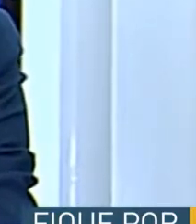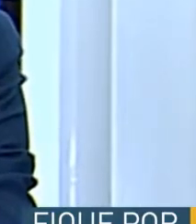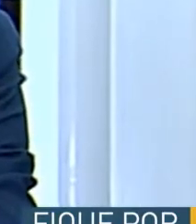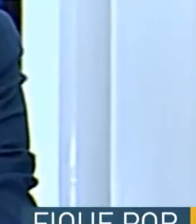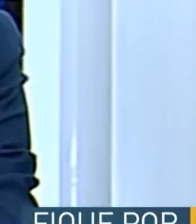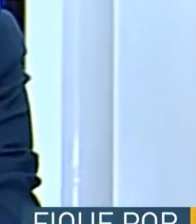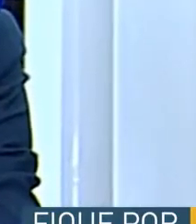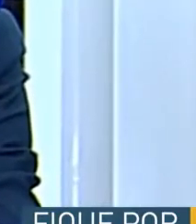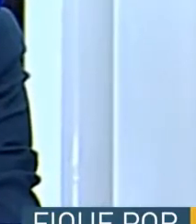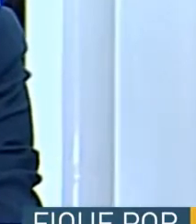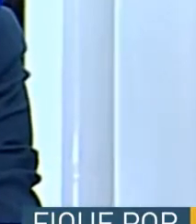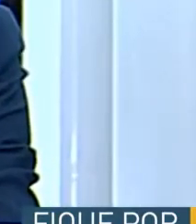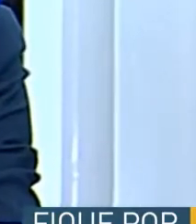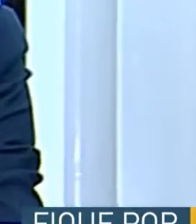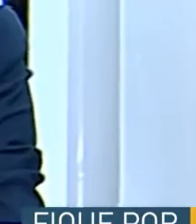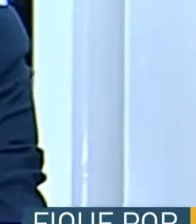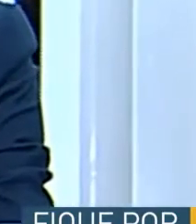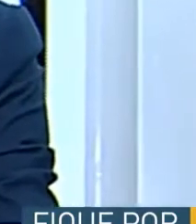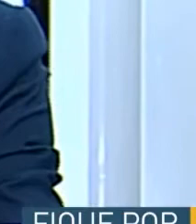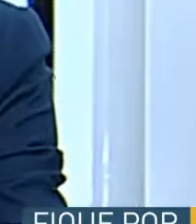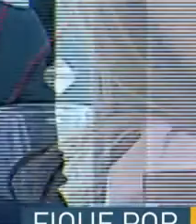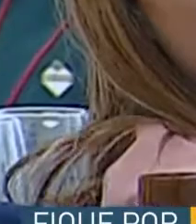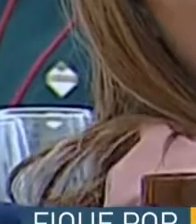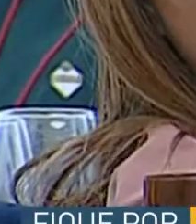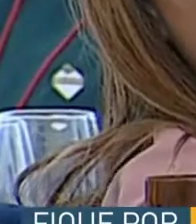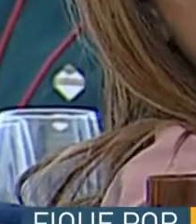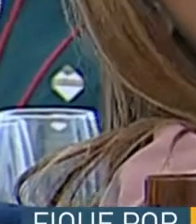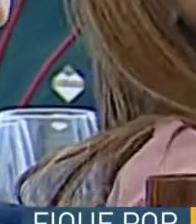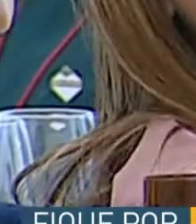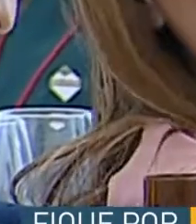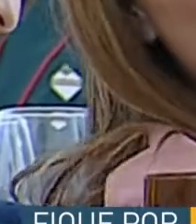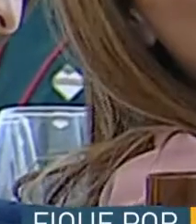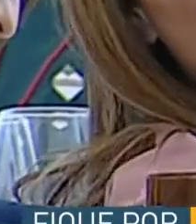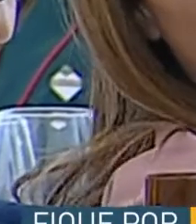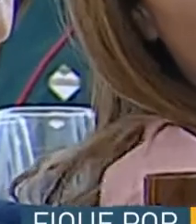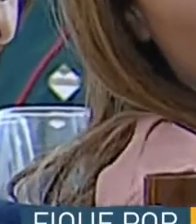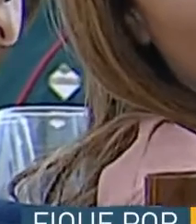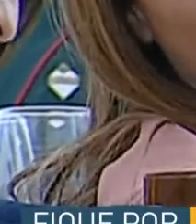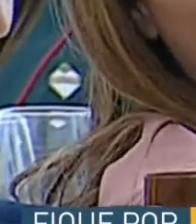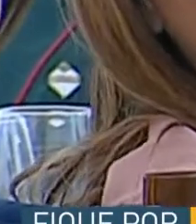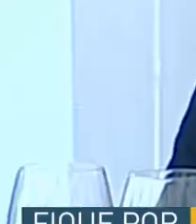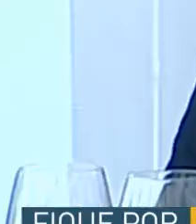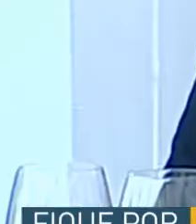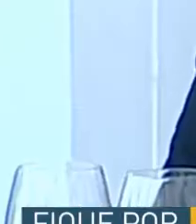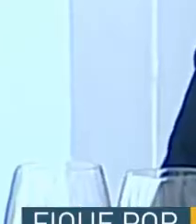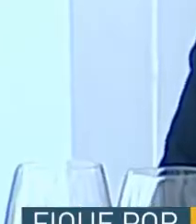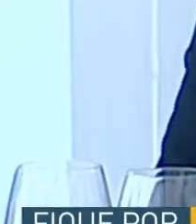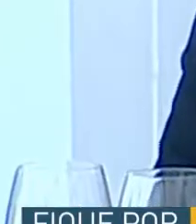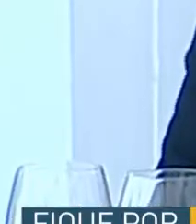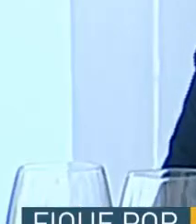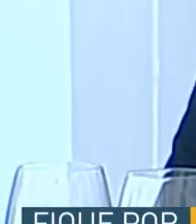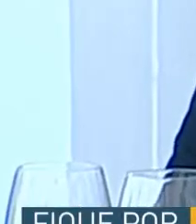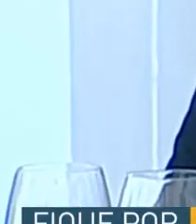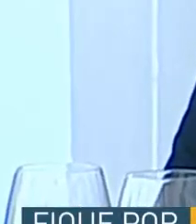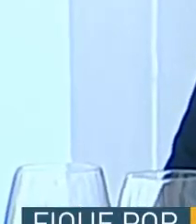linha com o que eu estou falando sistematicamente. Há tempo para andar e há tempo para dizer. Pergunta. O Meirelles está no tempo de andar, não de dizer.